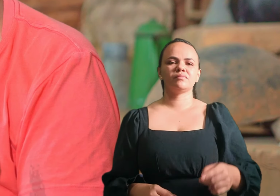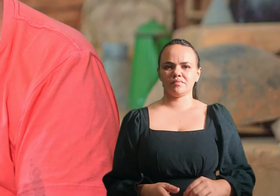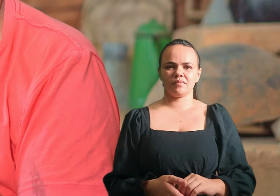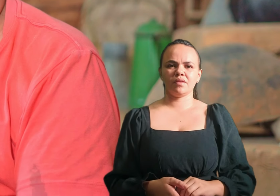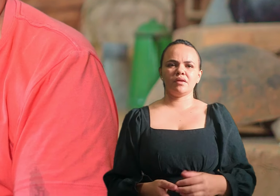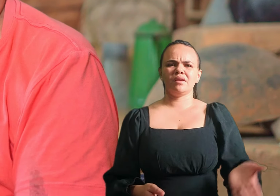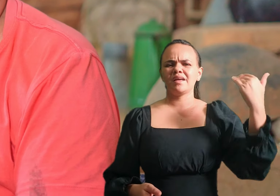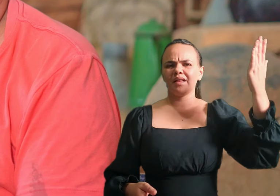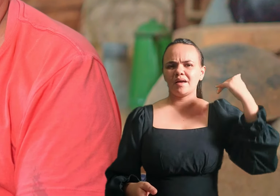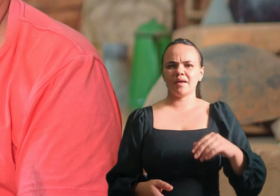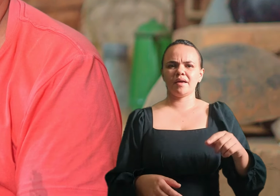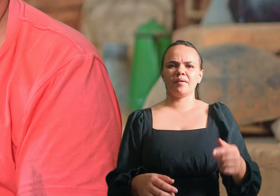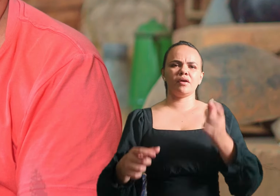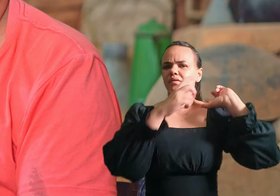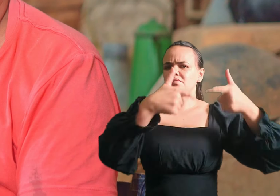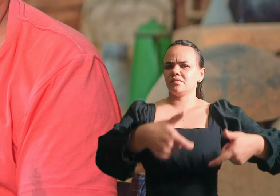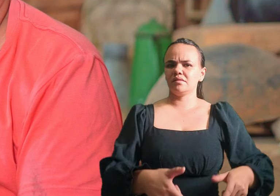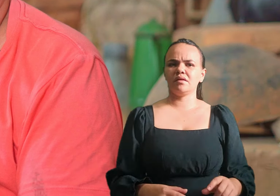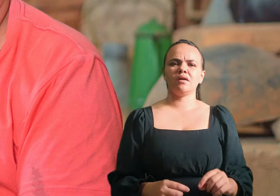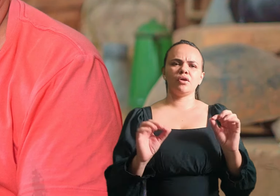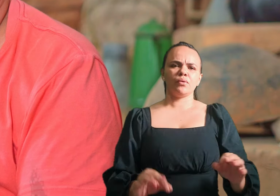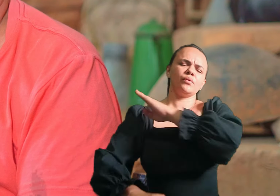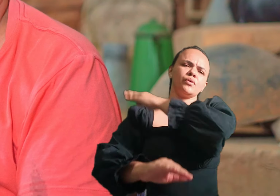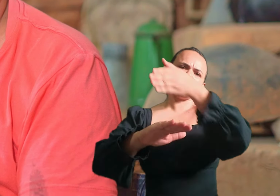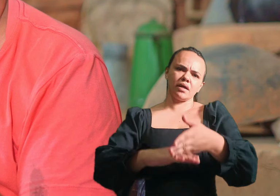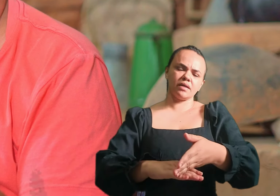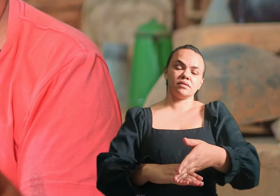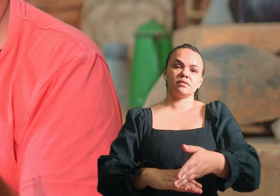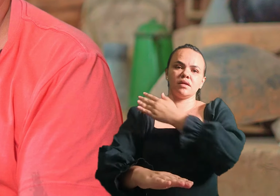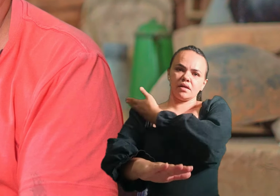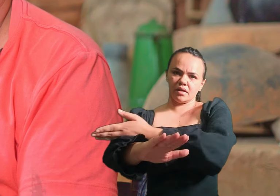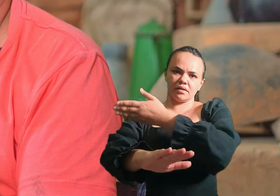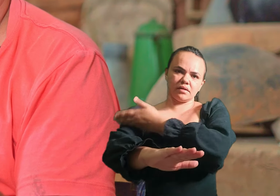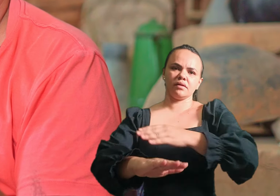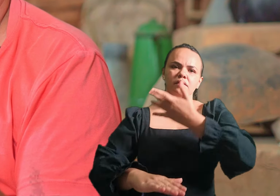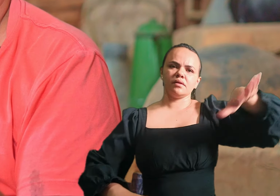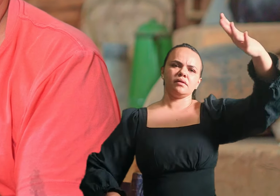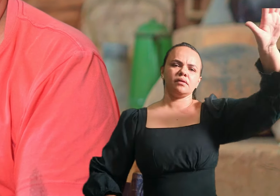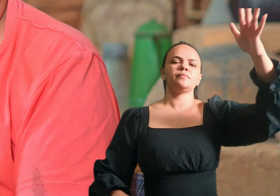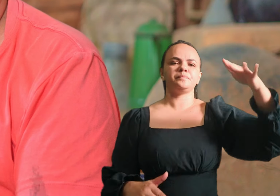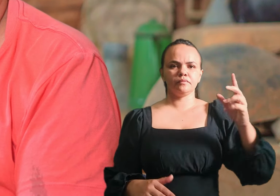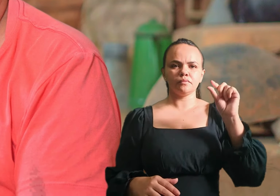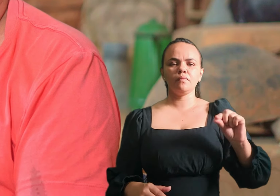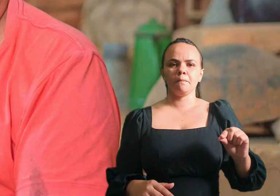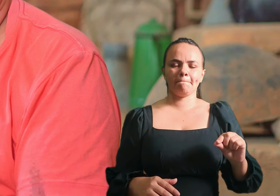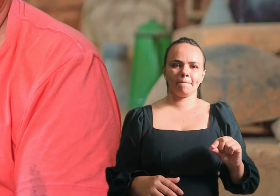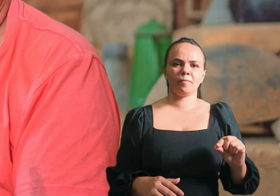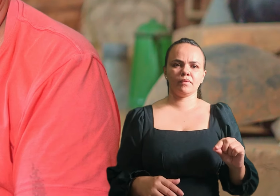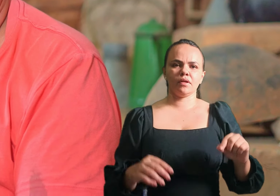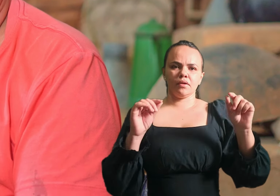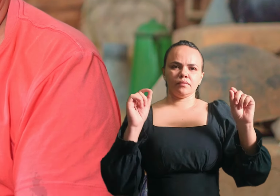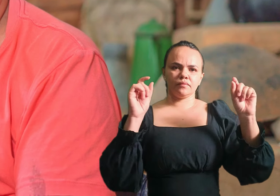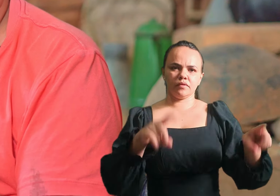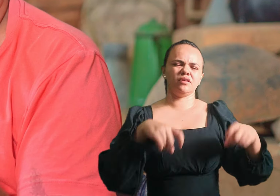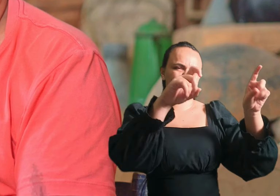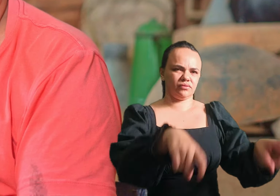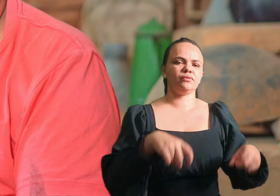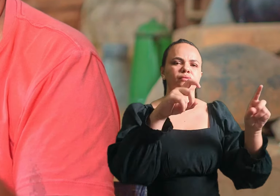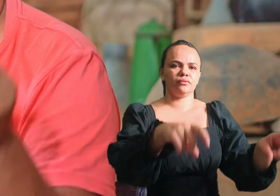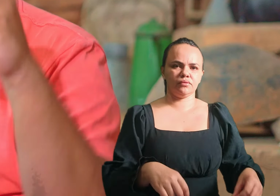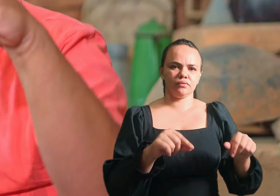era tradição que as Serras eram era espaços para para para produzir alimentos